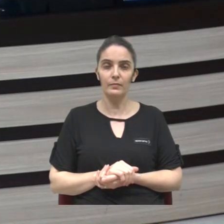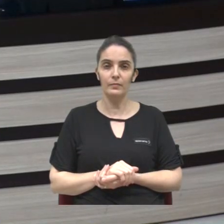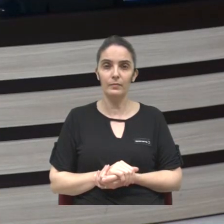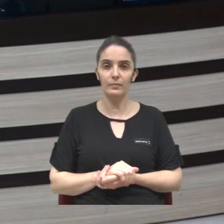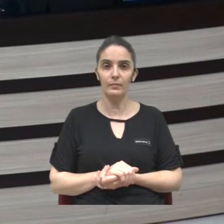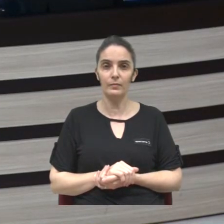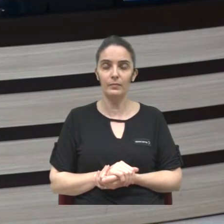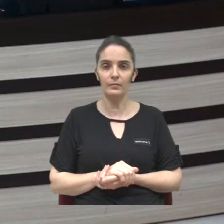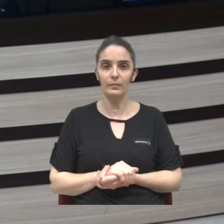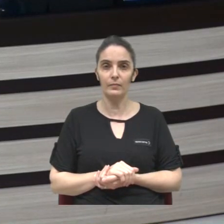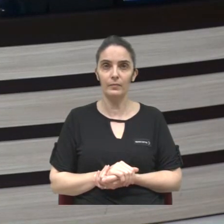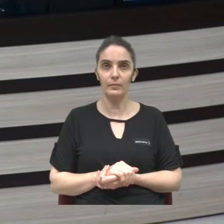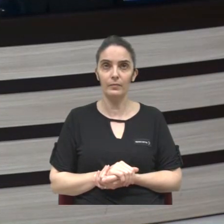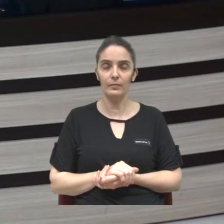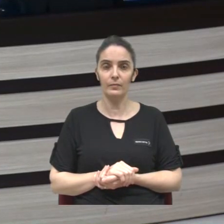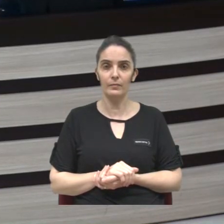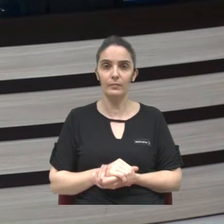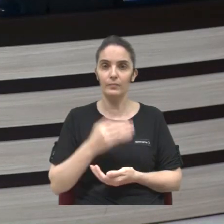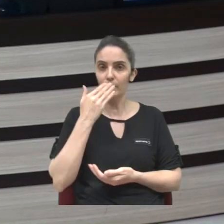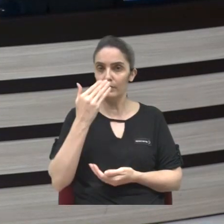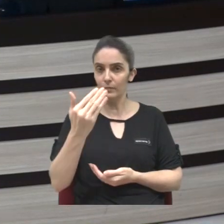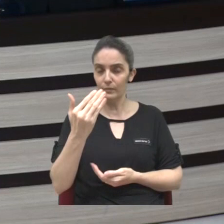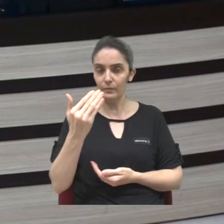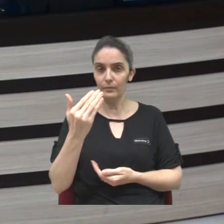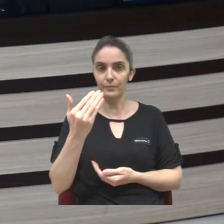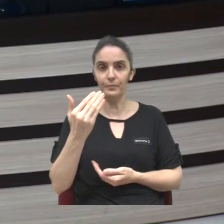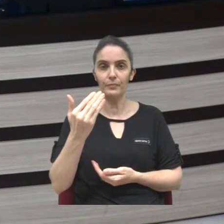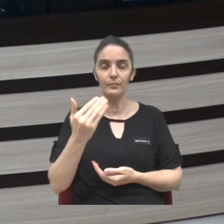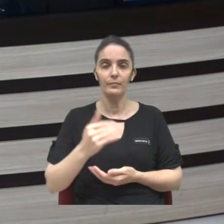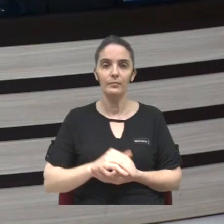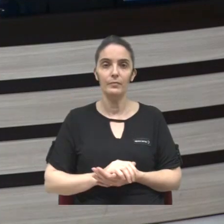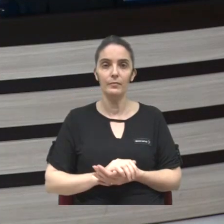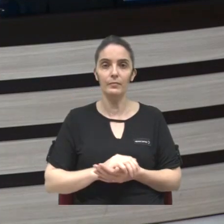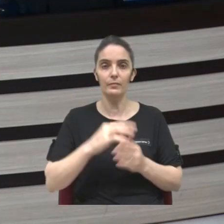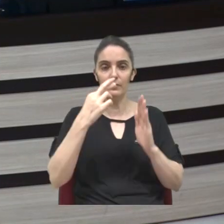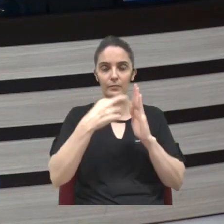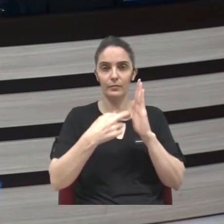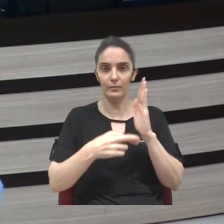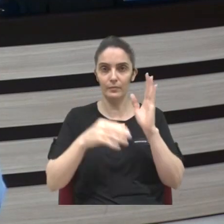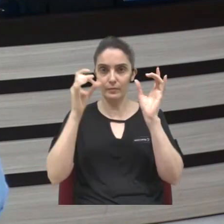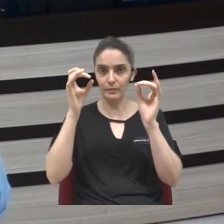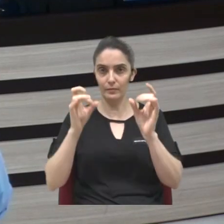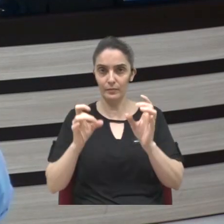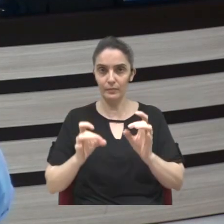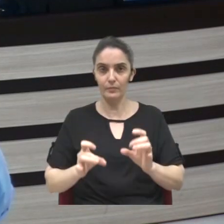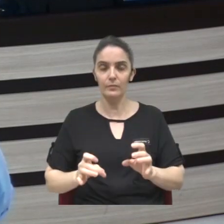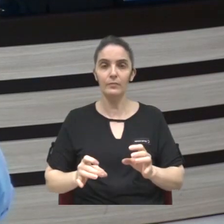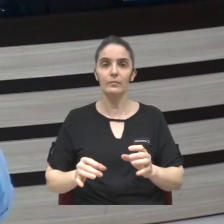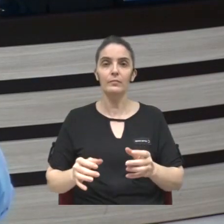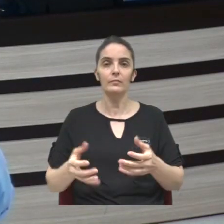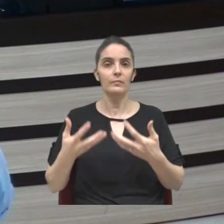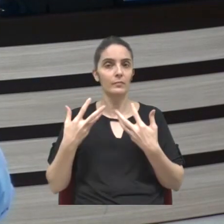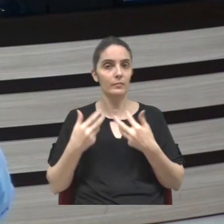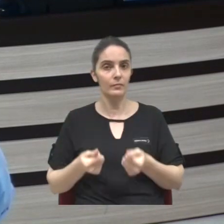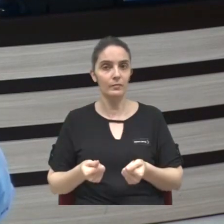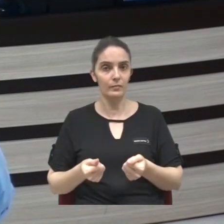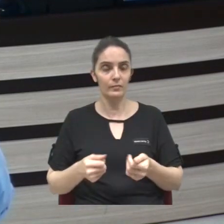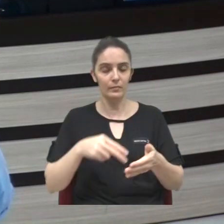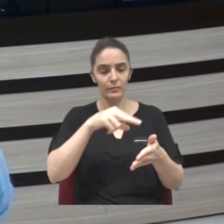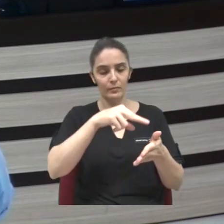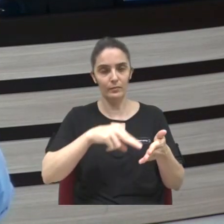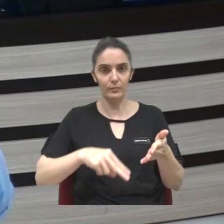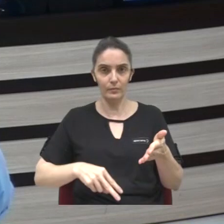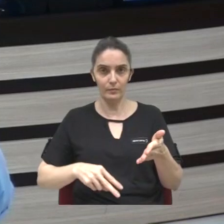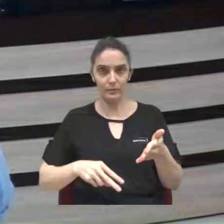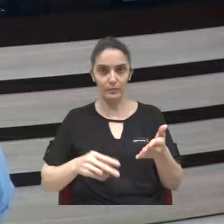O pedido do vereador relator Mirdo Lanche está deferido. Passaremos a leitura da conclusão pelo